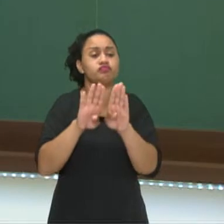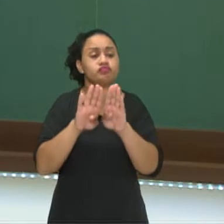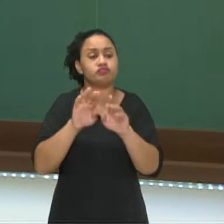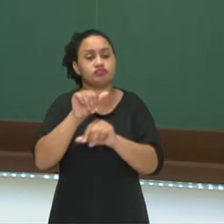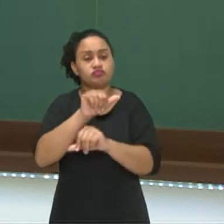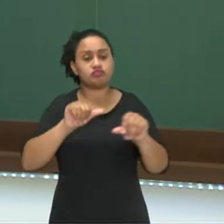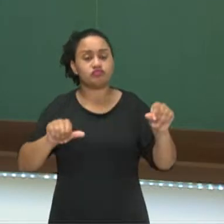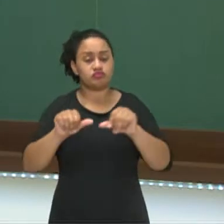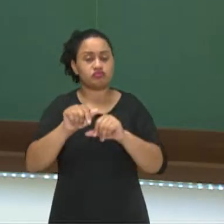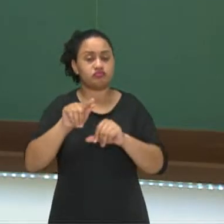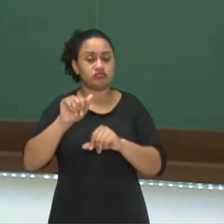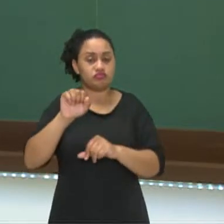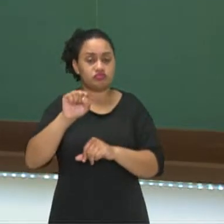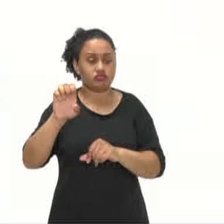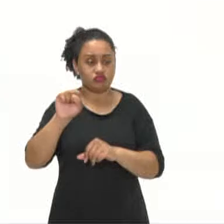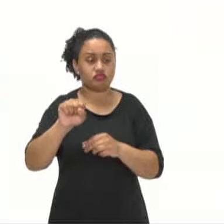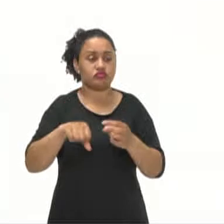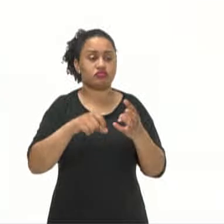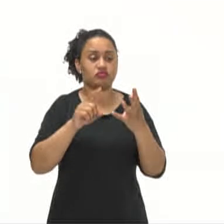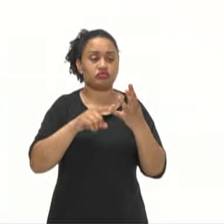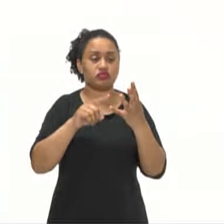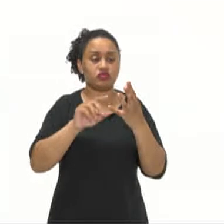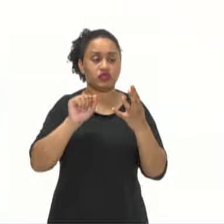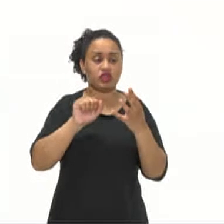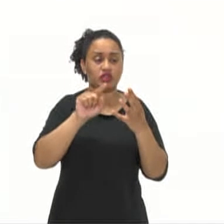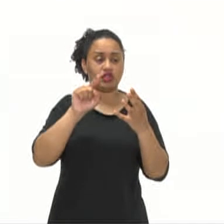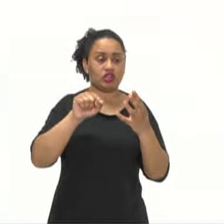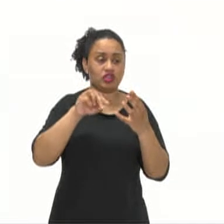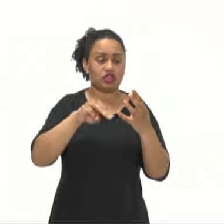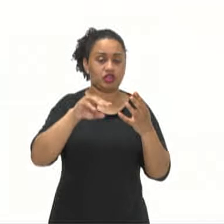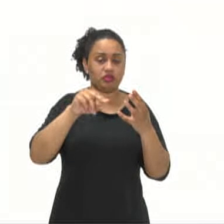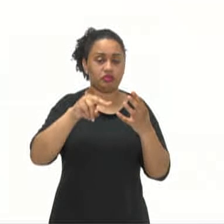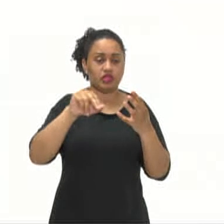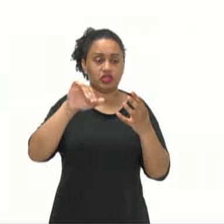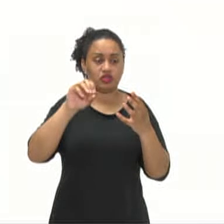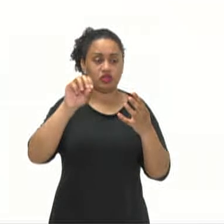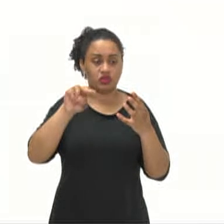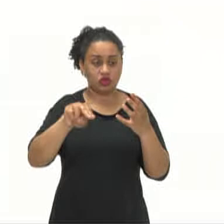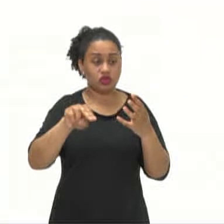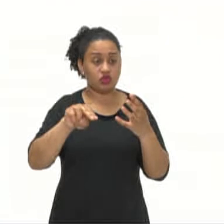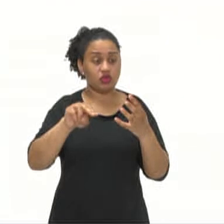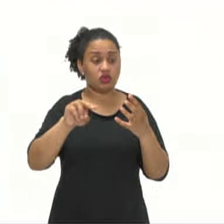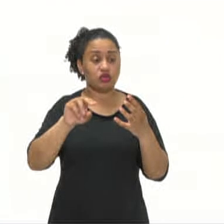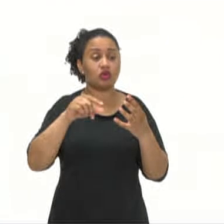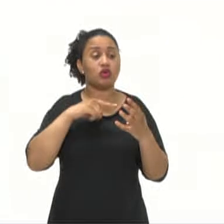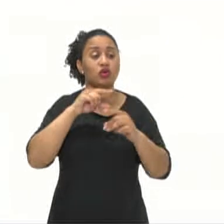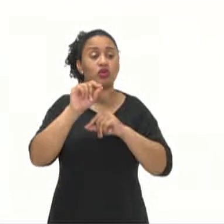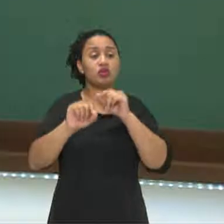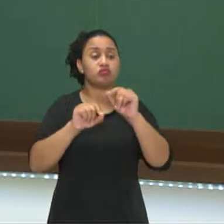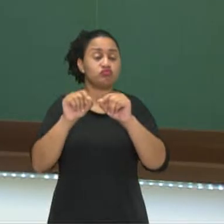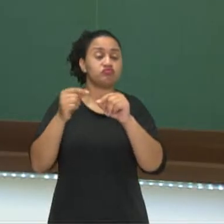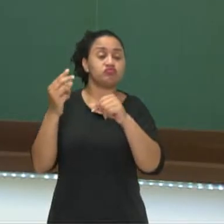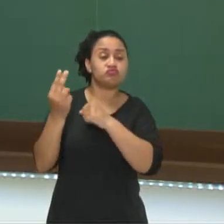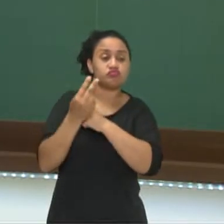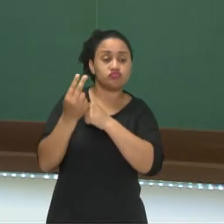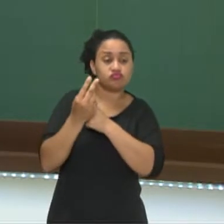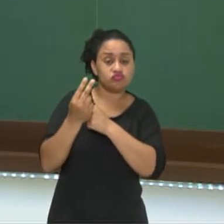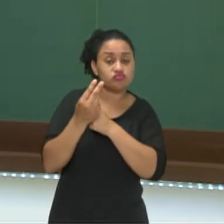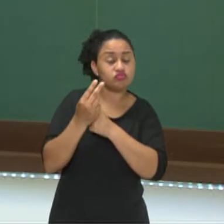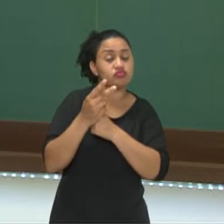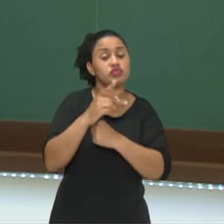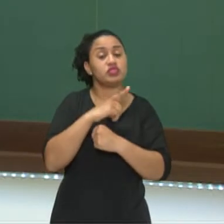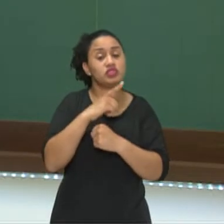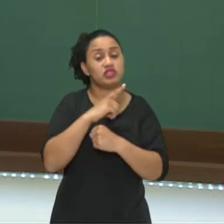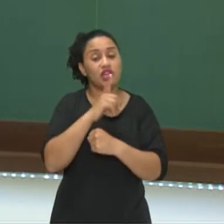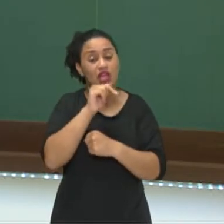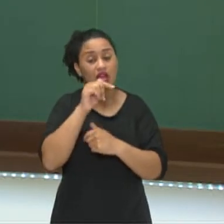trocas gasosas. E o âmnion ou saco amniótico, então, que é essa estrutura aqui, proteção, então tem